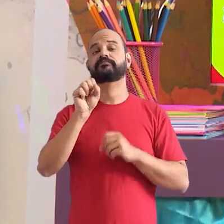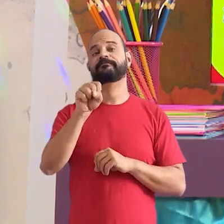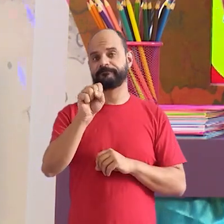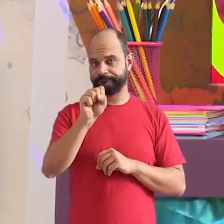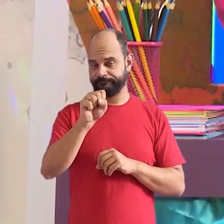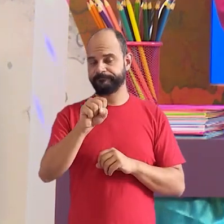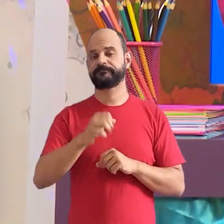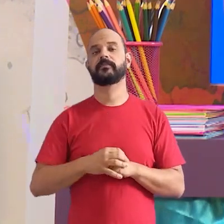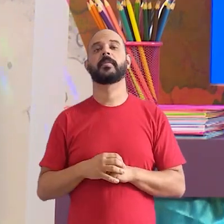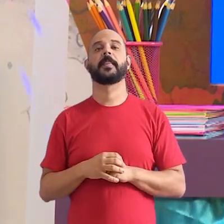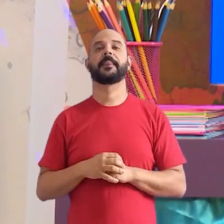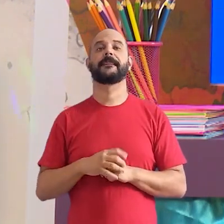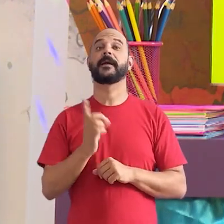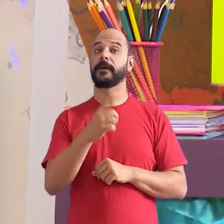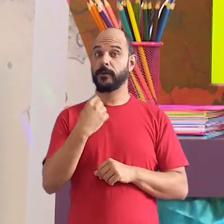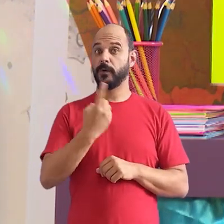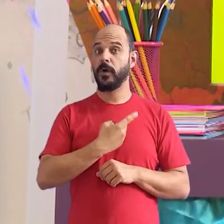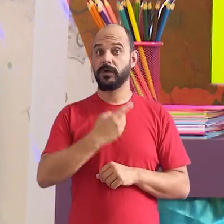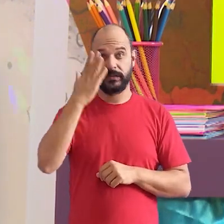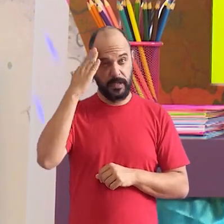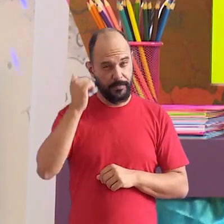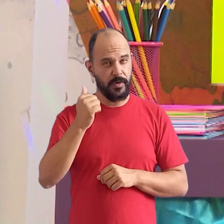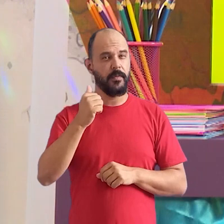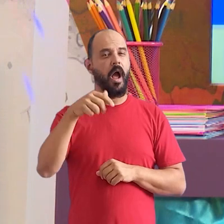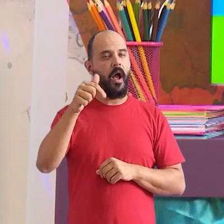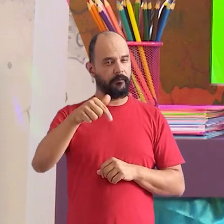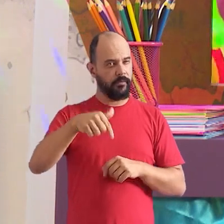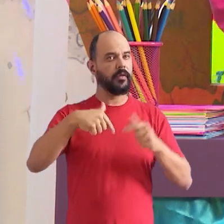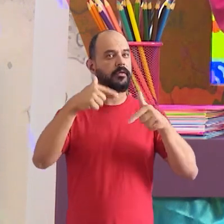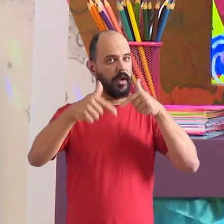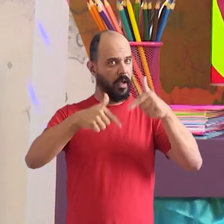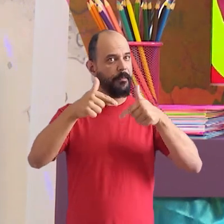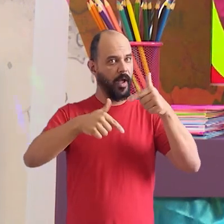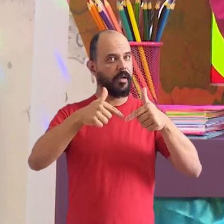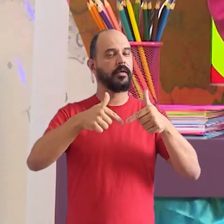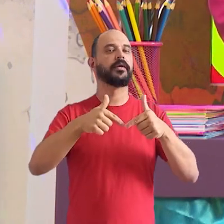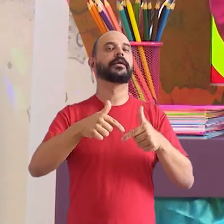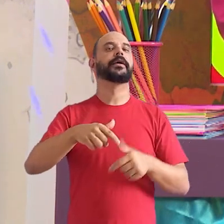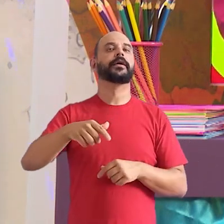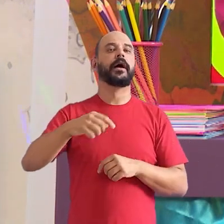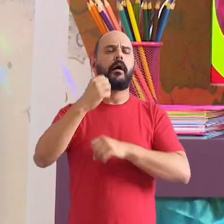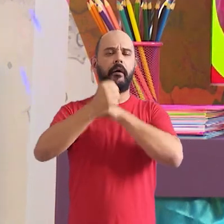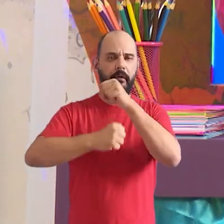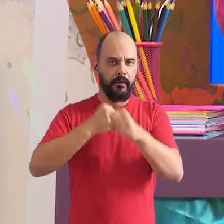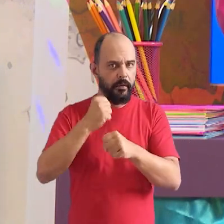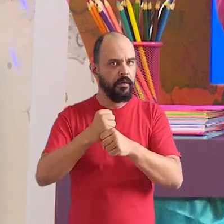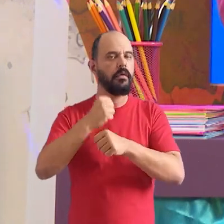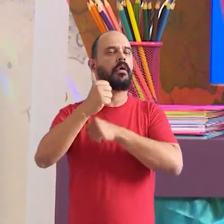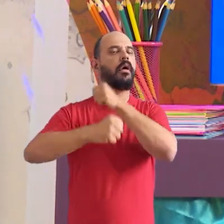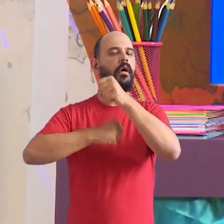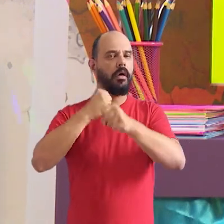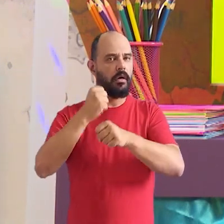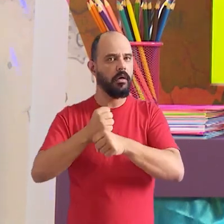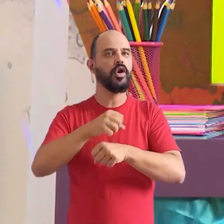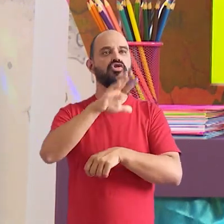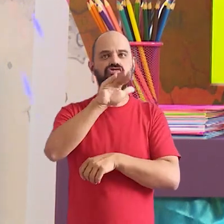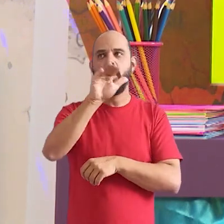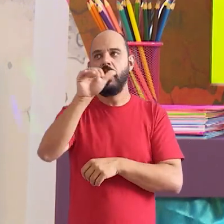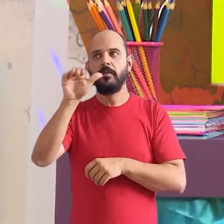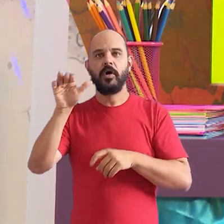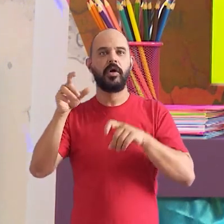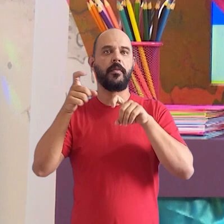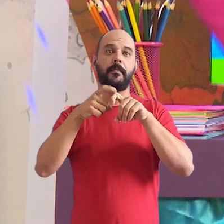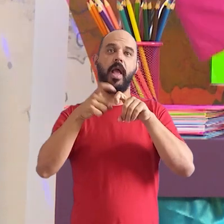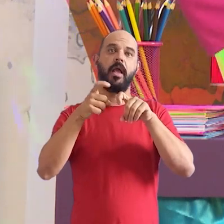precisa? Isso mesmo. A gente também sabe que aqui onde a gente trabalha, a gente, todo ano, a gente chama vários